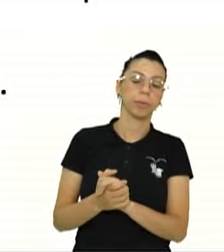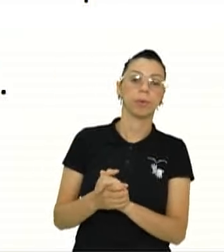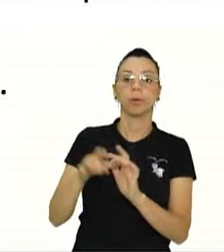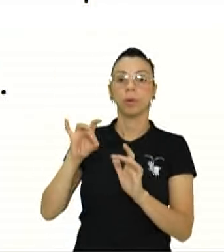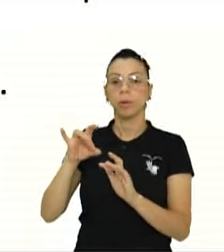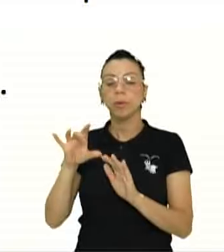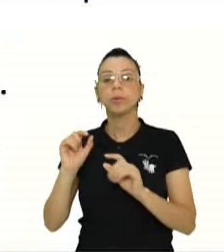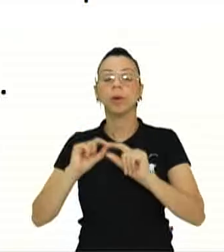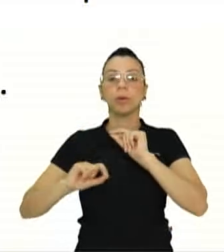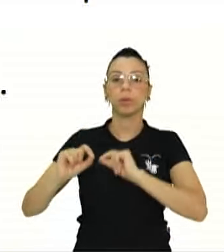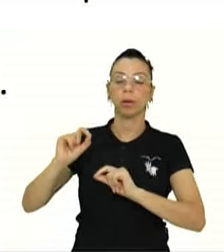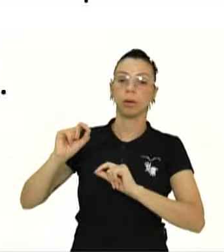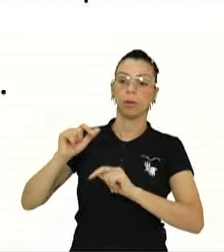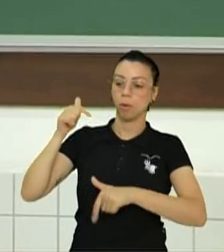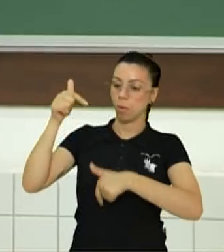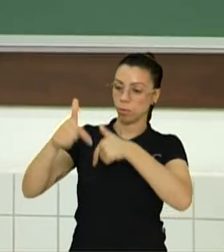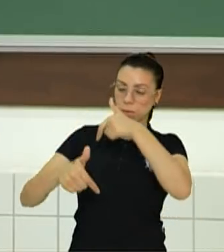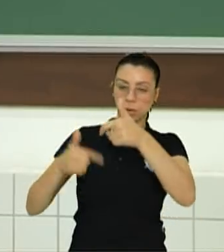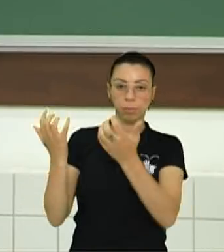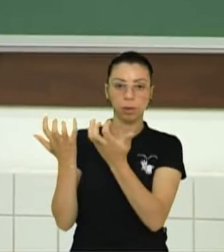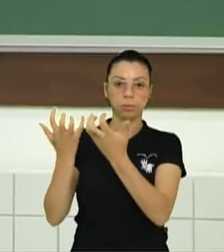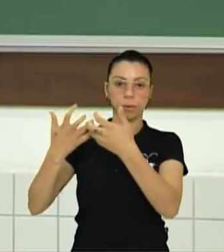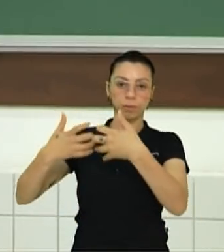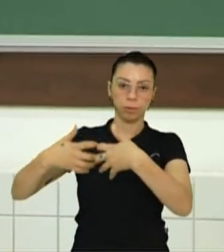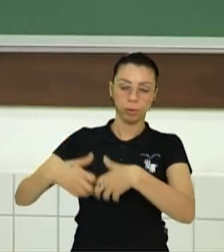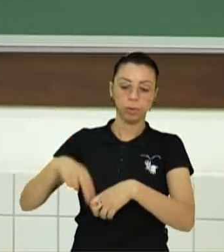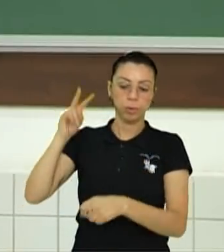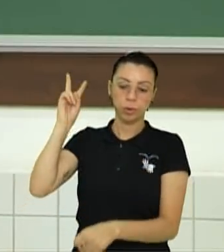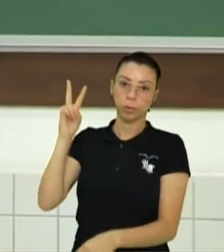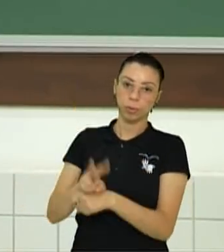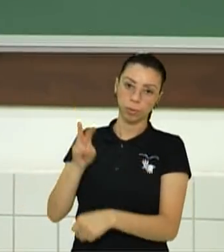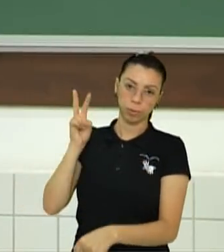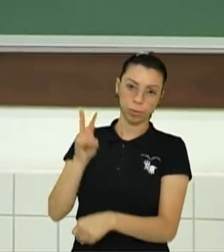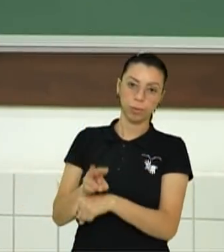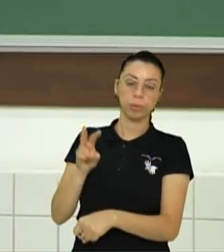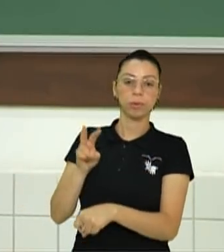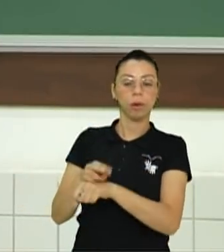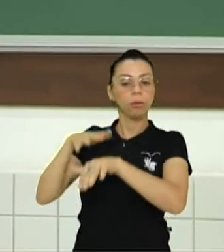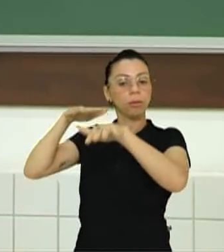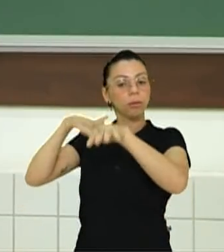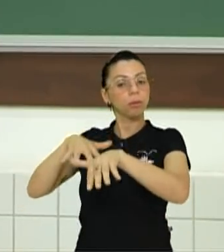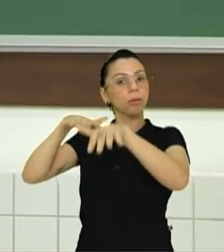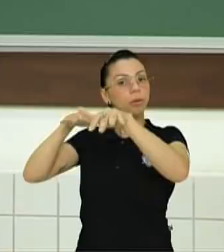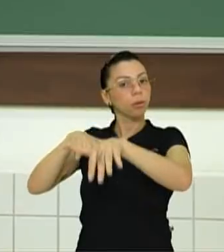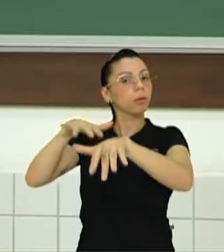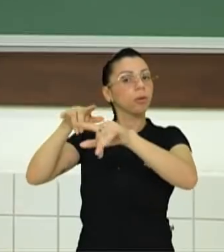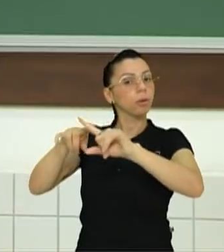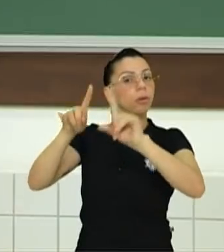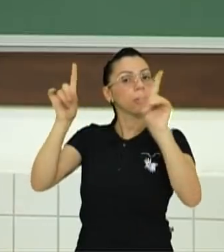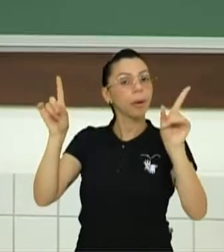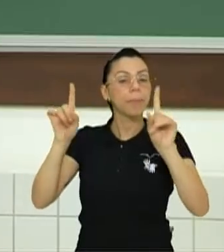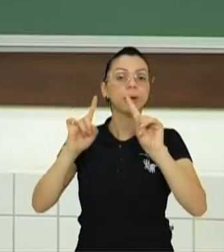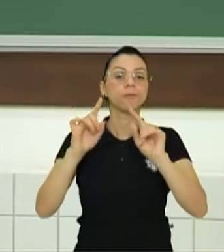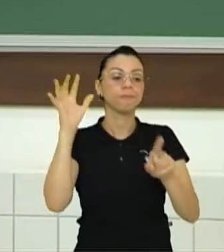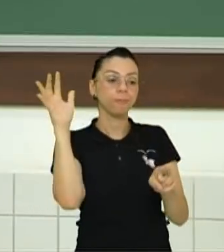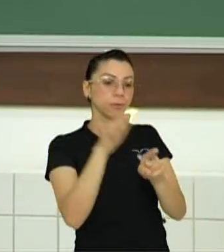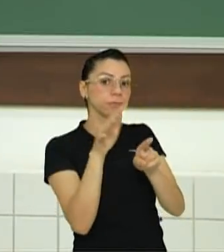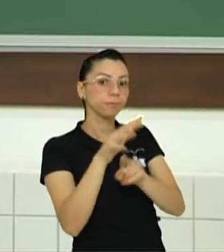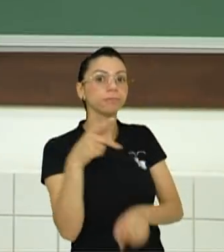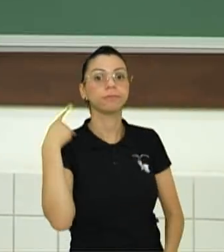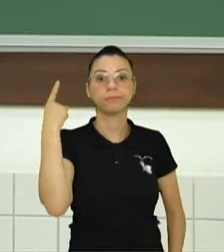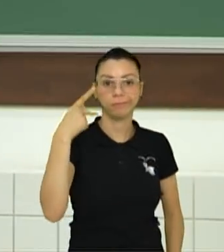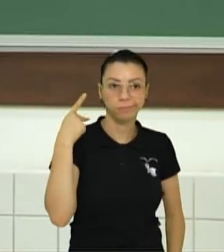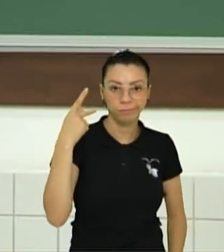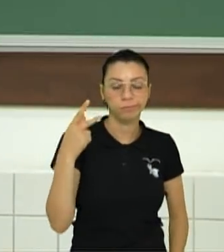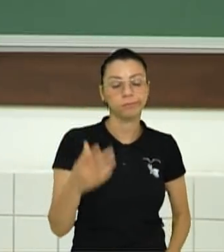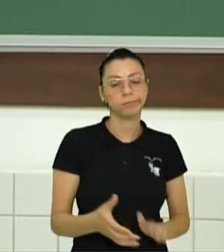cargo, vamos dizer assim, uma função de proteção, de exército, e acaba se tornando uma influência política. E é